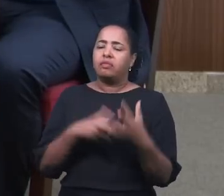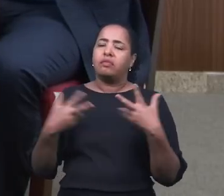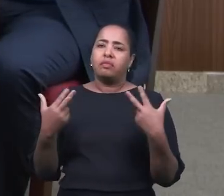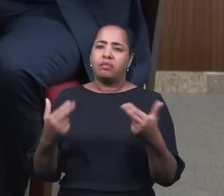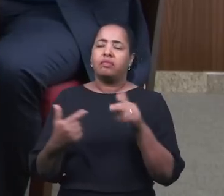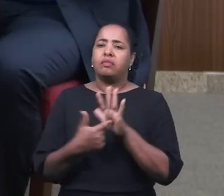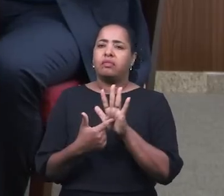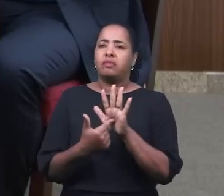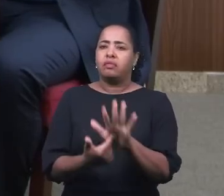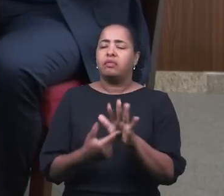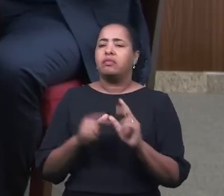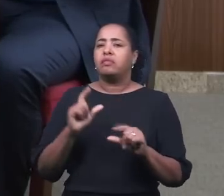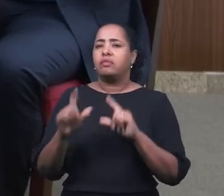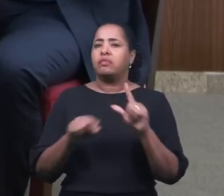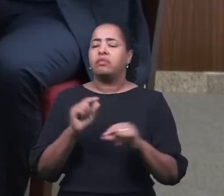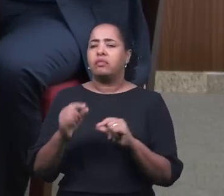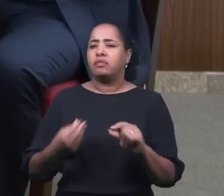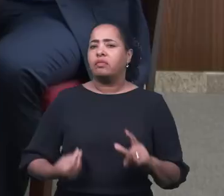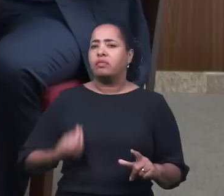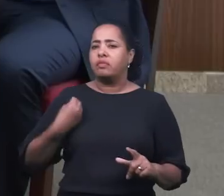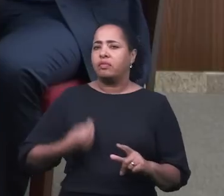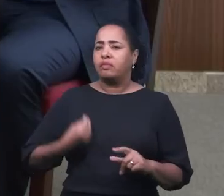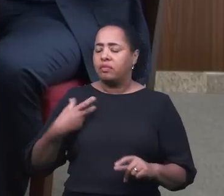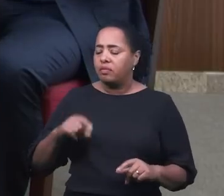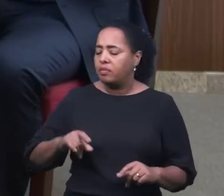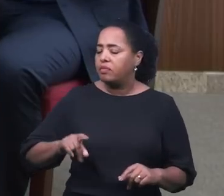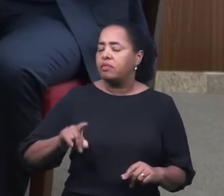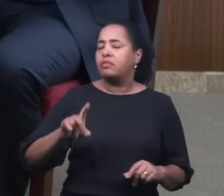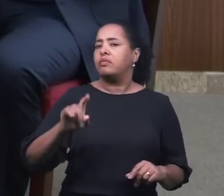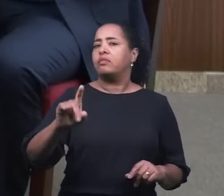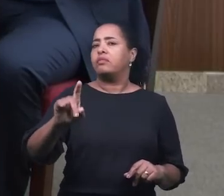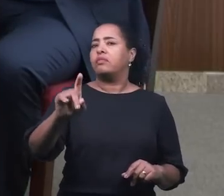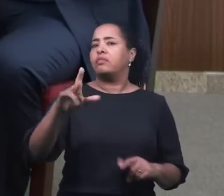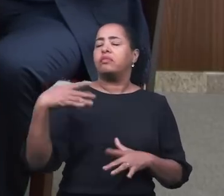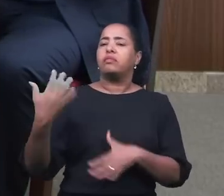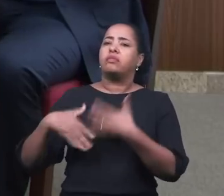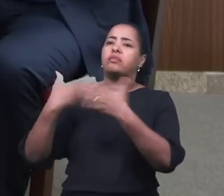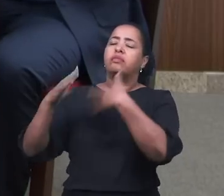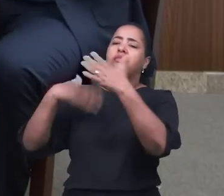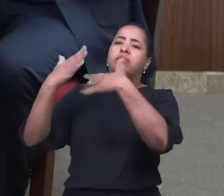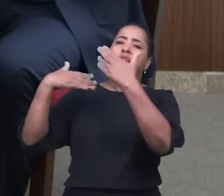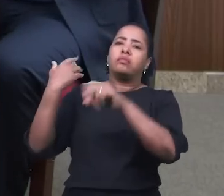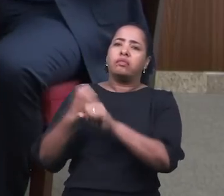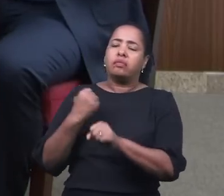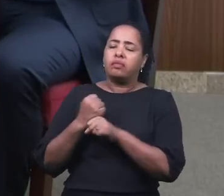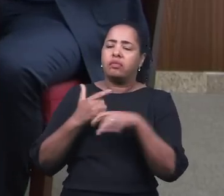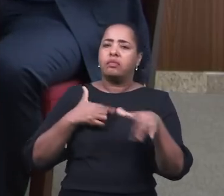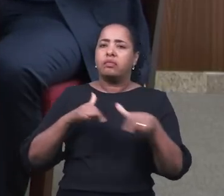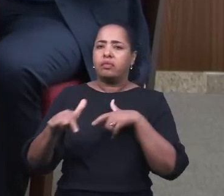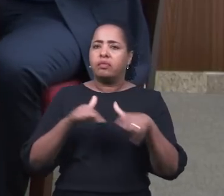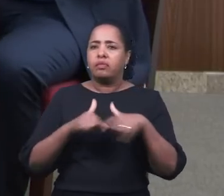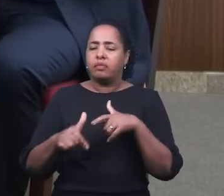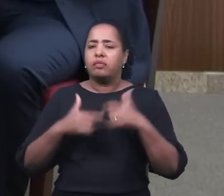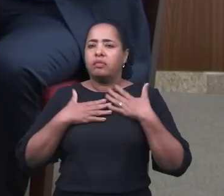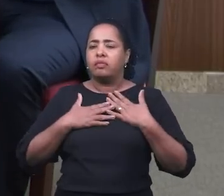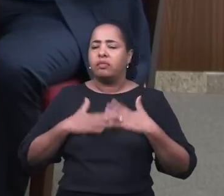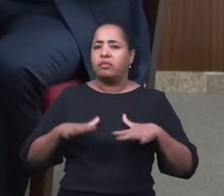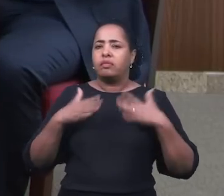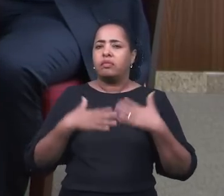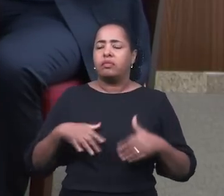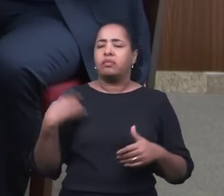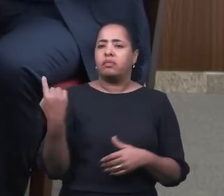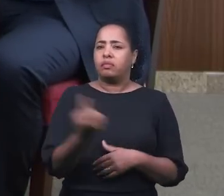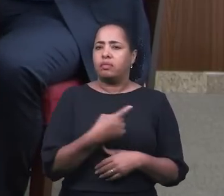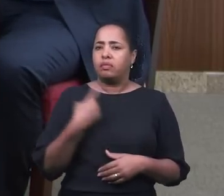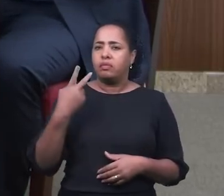já disse aqui, vida em abundância, prosperidade na obra, no trabalho, descanso para